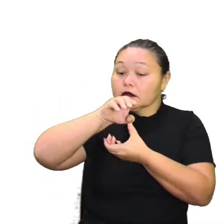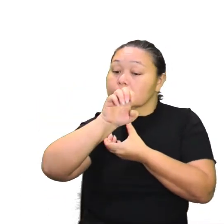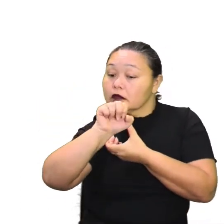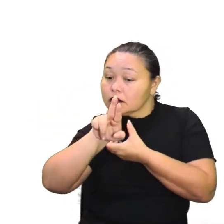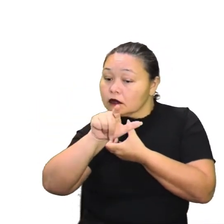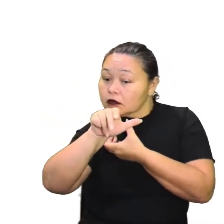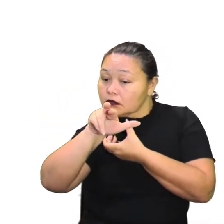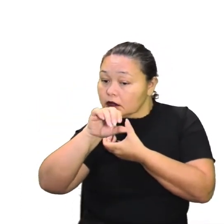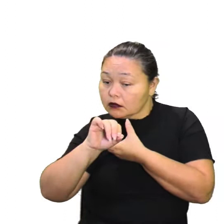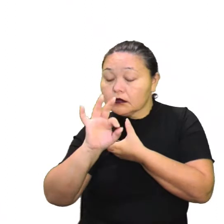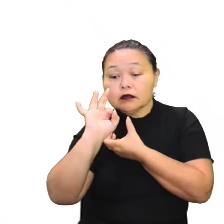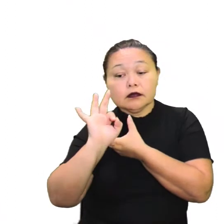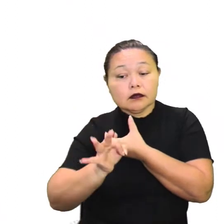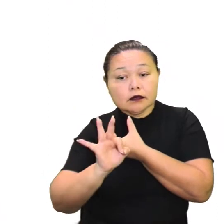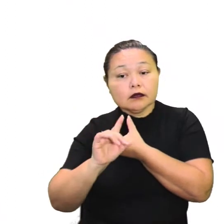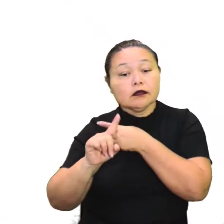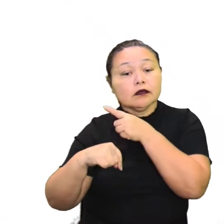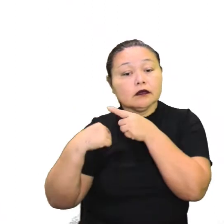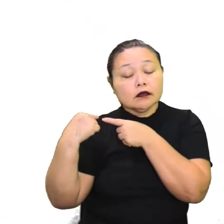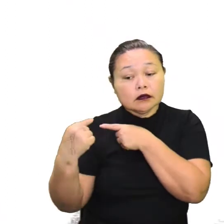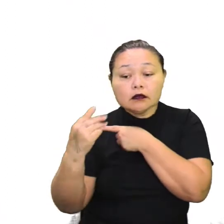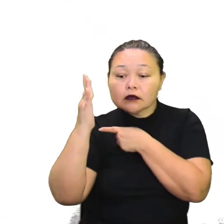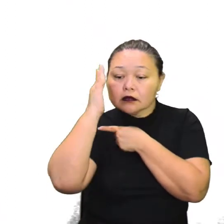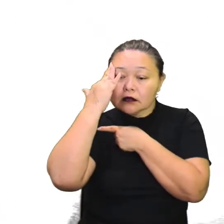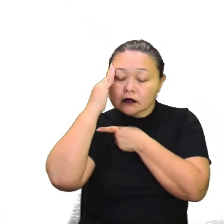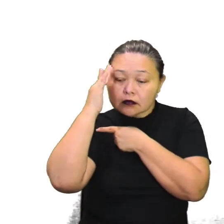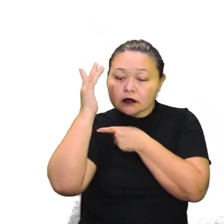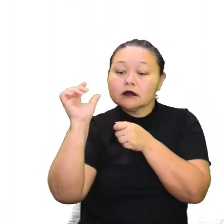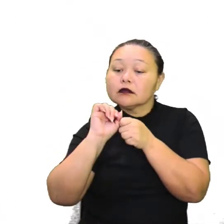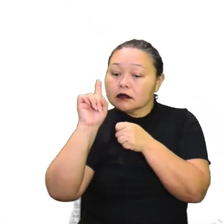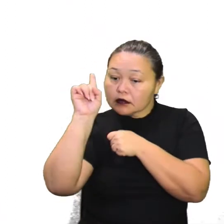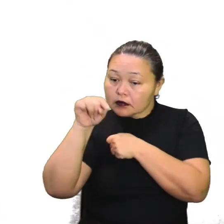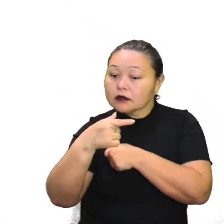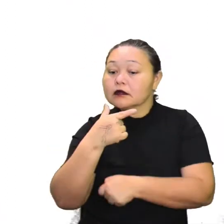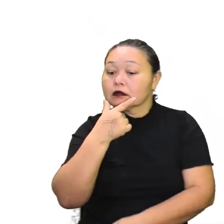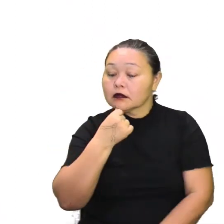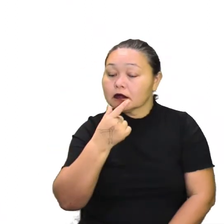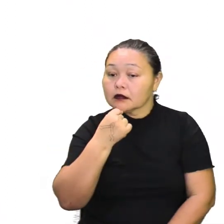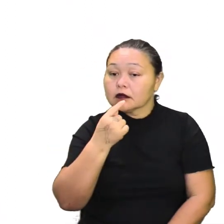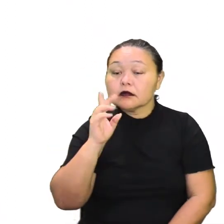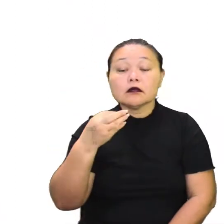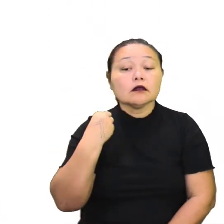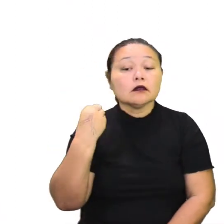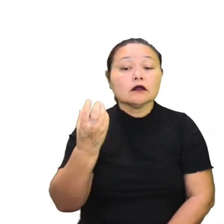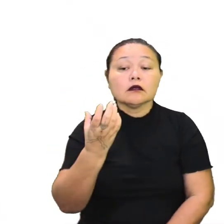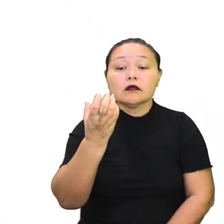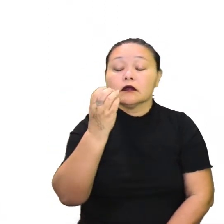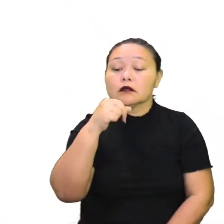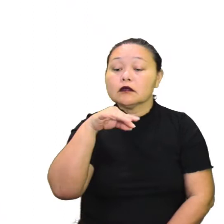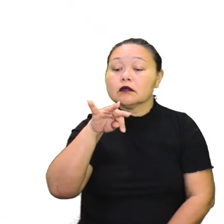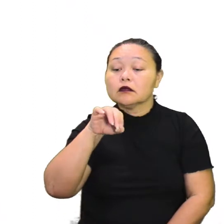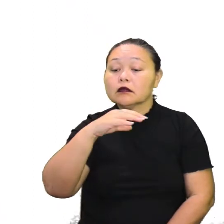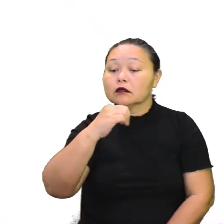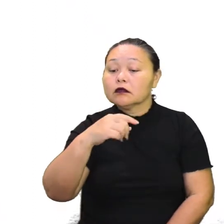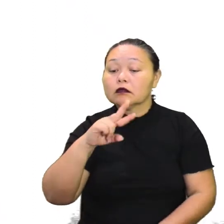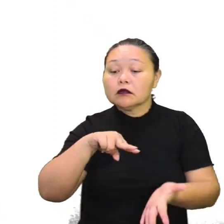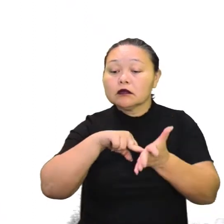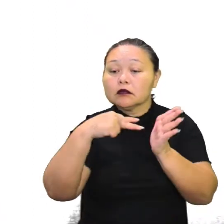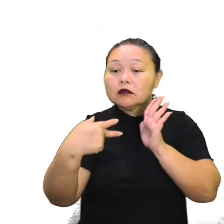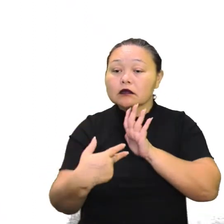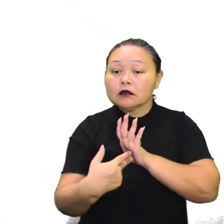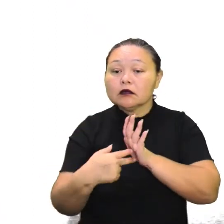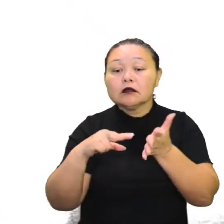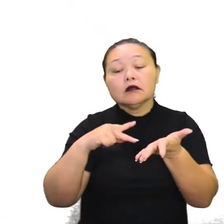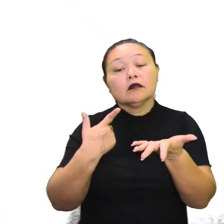primeira pessoa, certo? Automaticamente você já entendeu que é masculino, é ser o lírico. E contrição, o que vem a ser